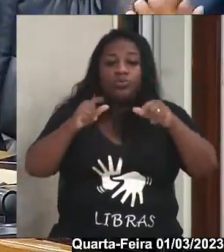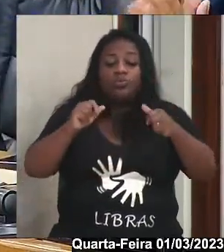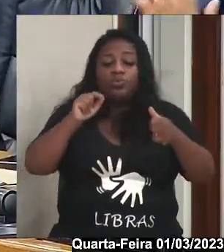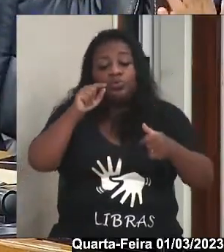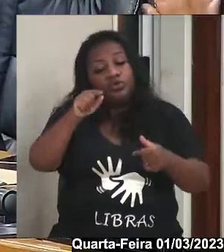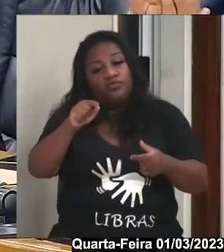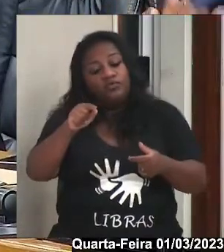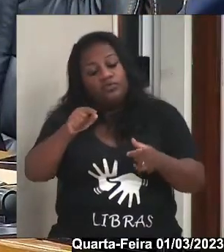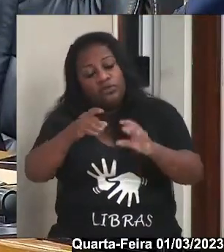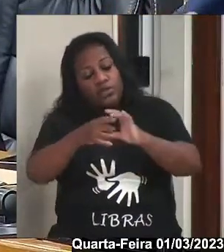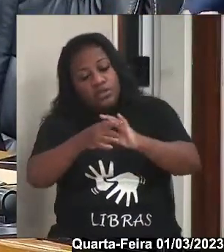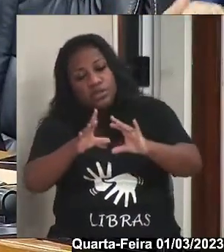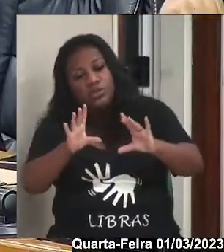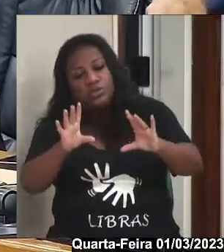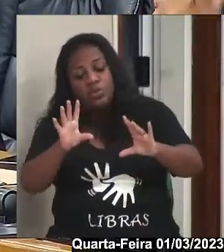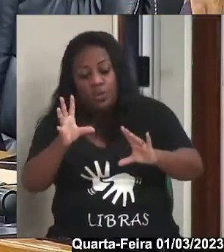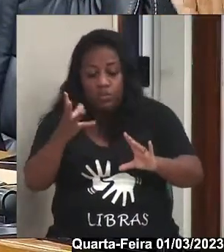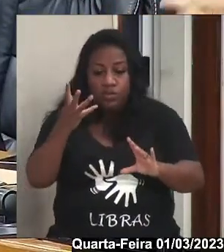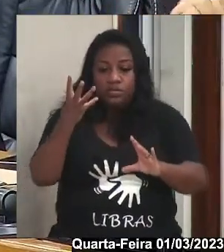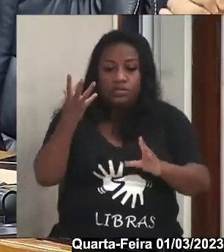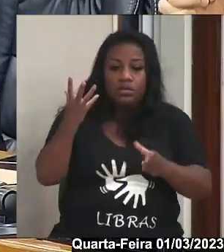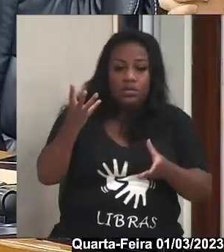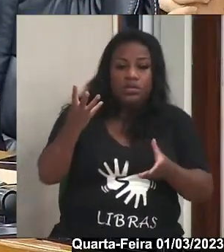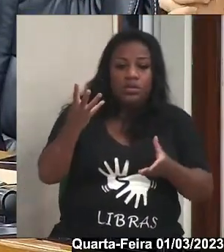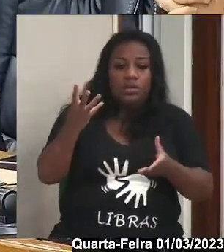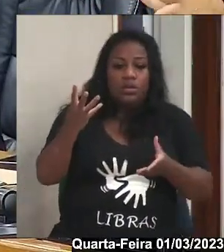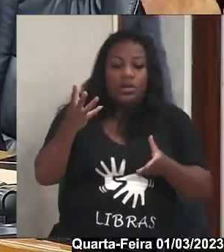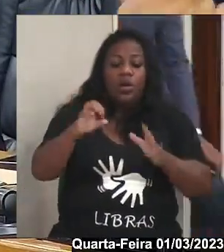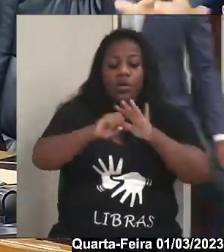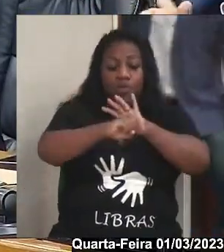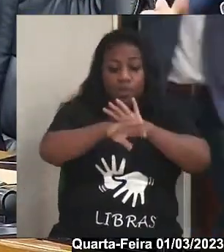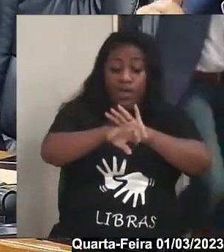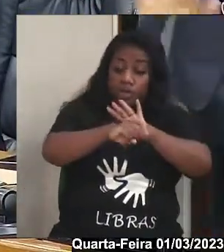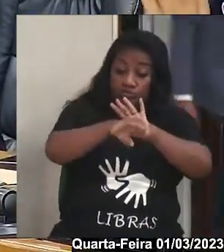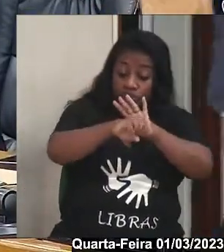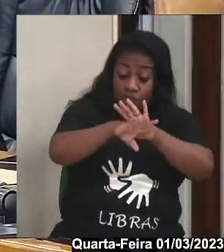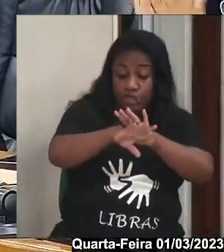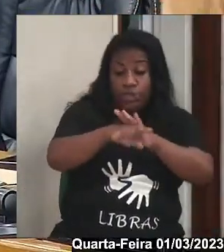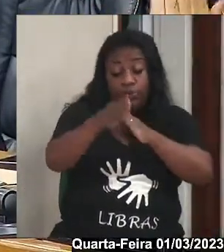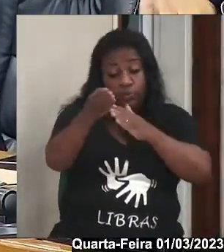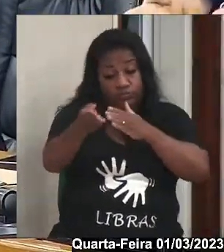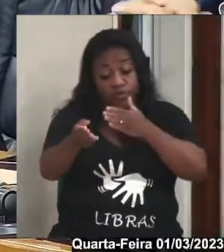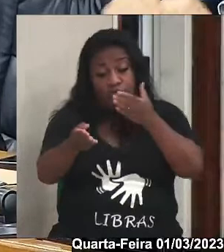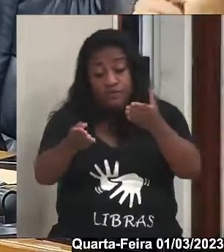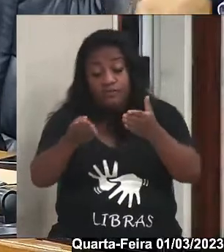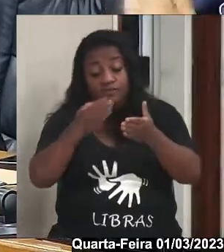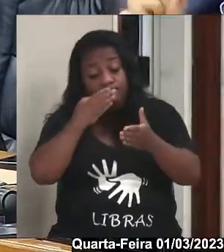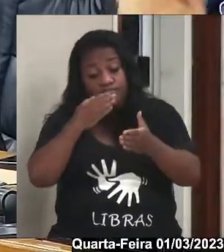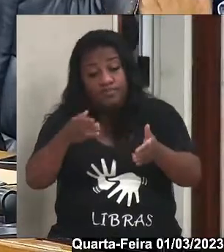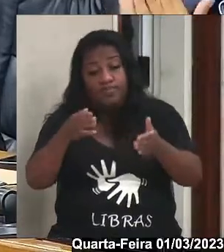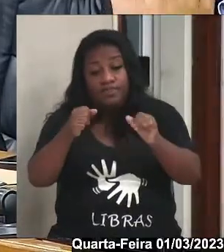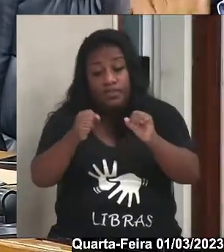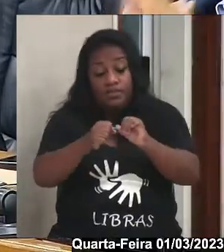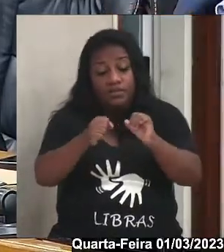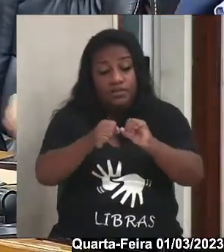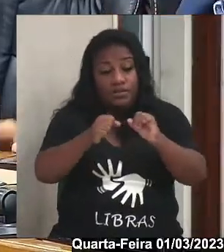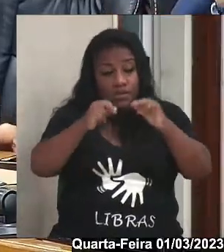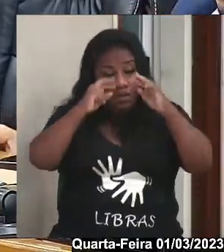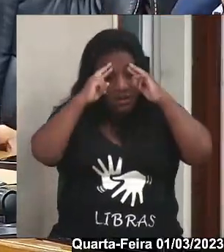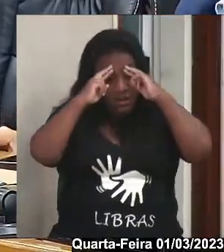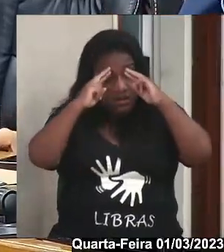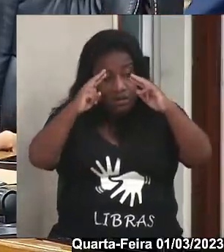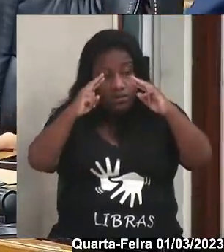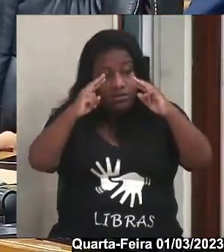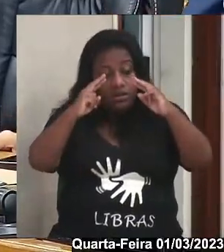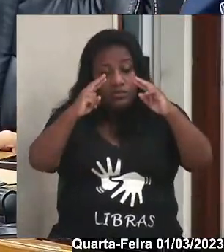você que pediu, foi você que fez uma indicação, ou foi você que fez um pedido, que ele seja